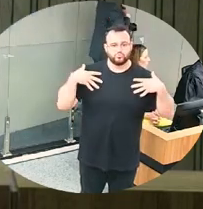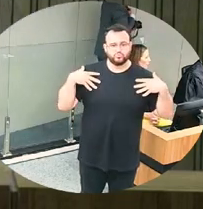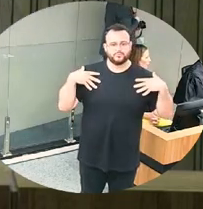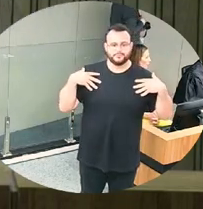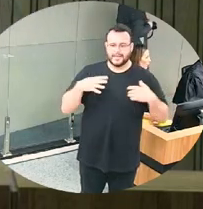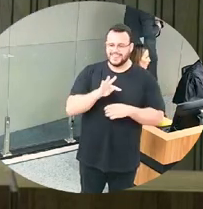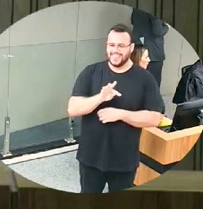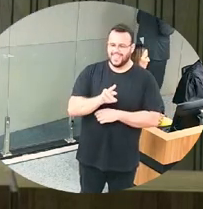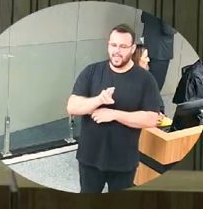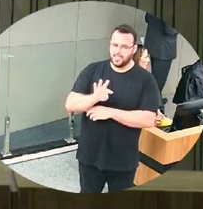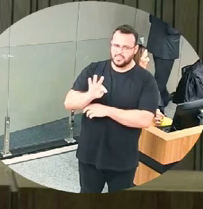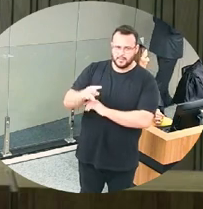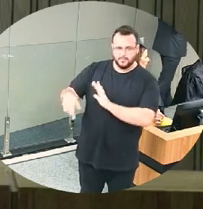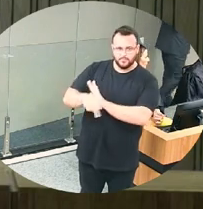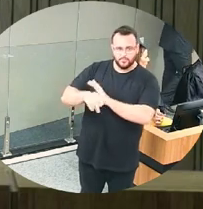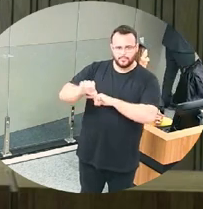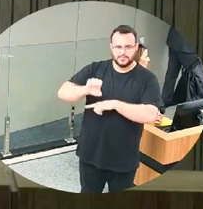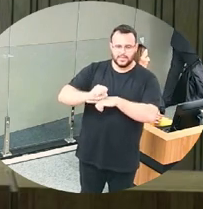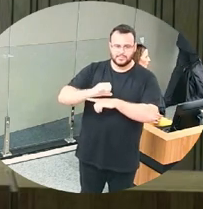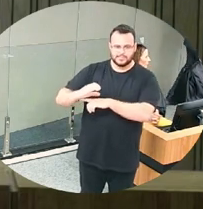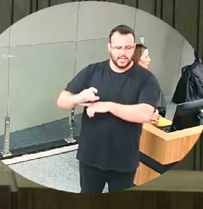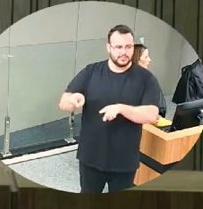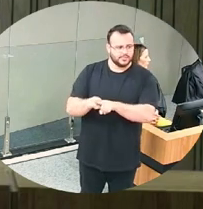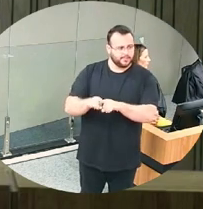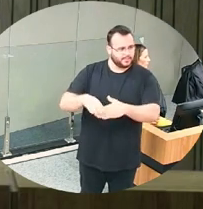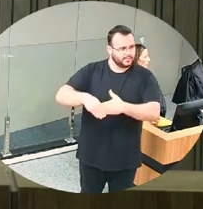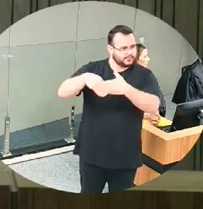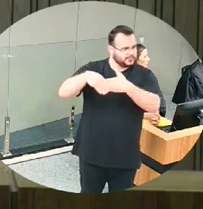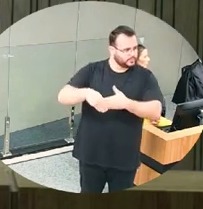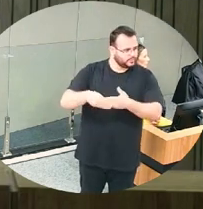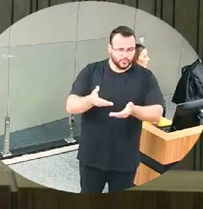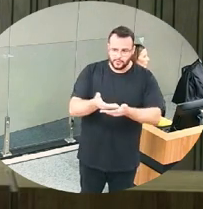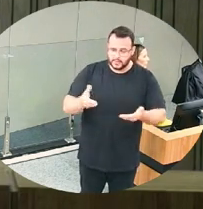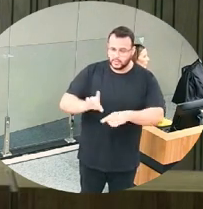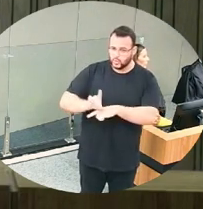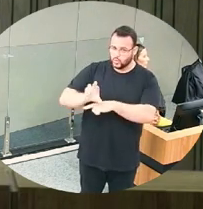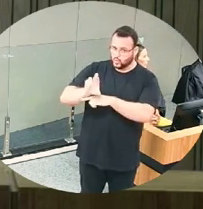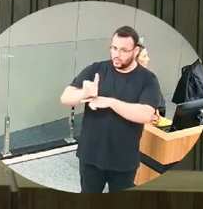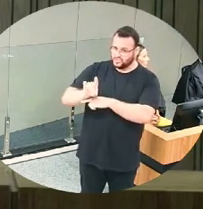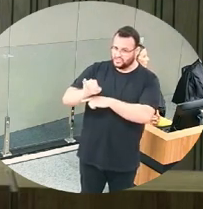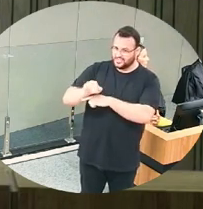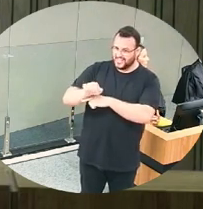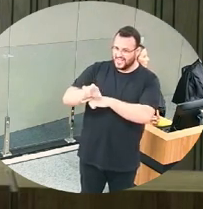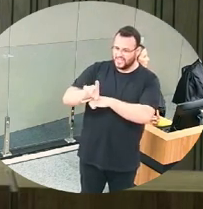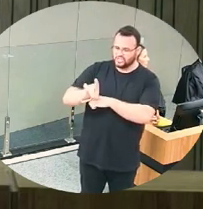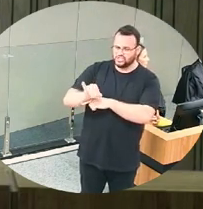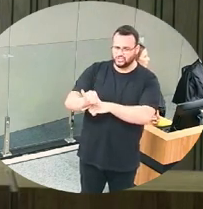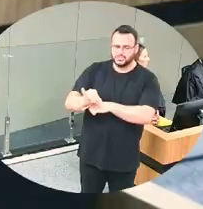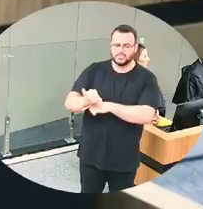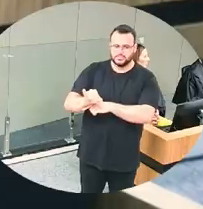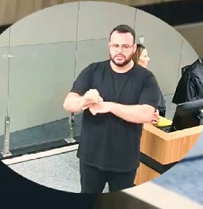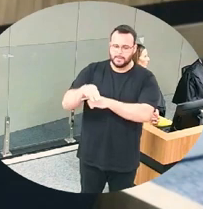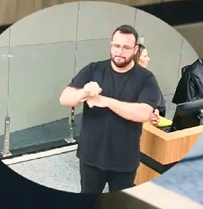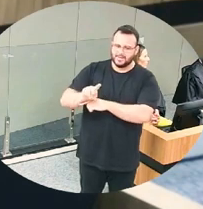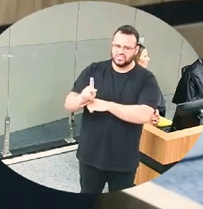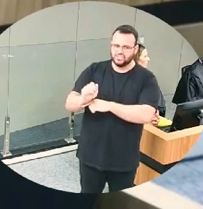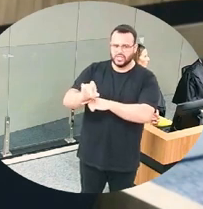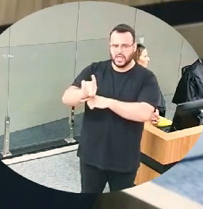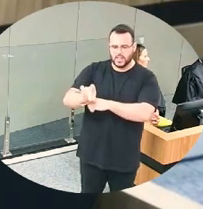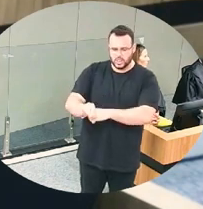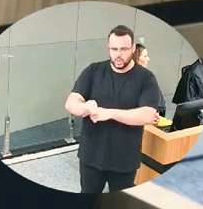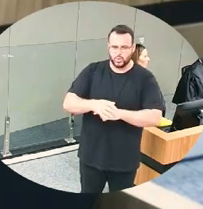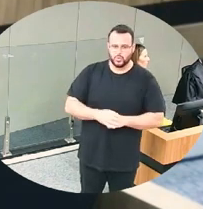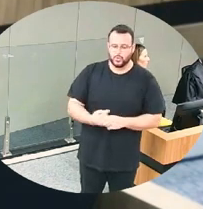Tribunal Superior do Trabalho saudar também Dr Dinarte Francisco Machado